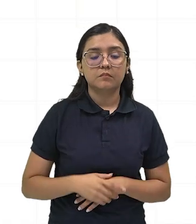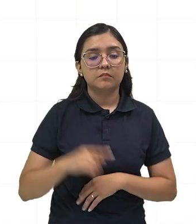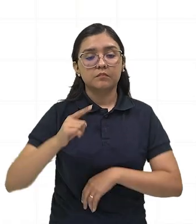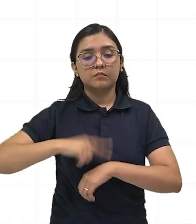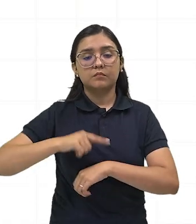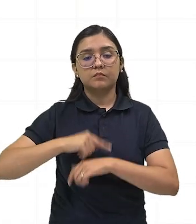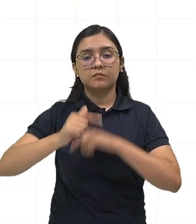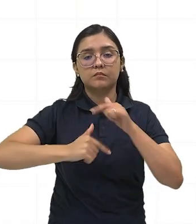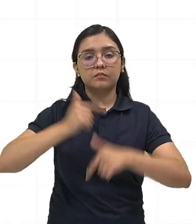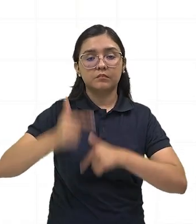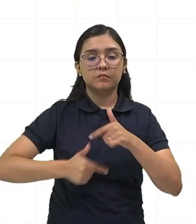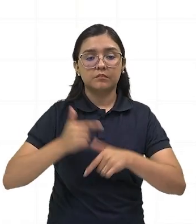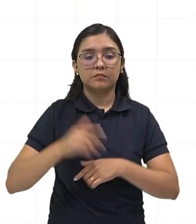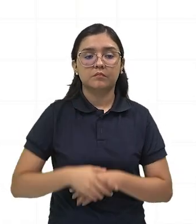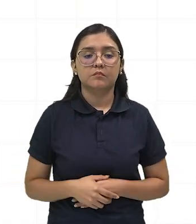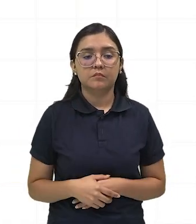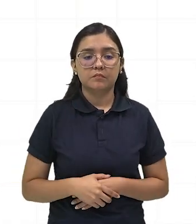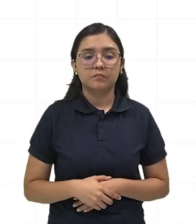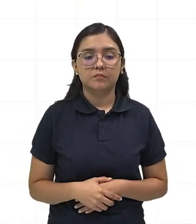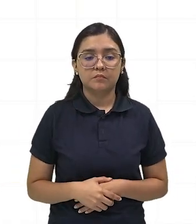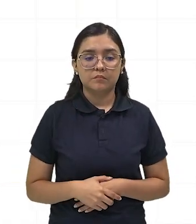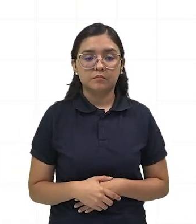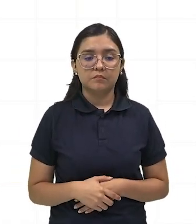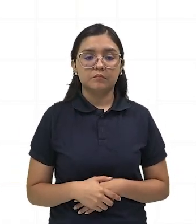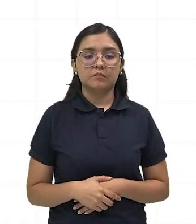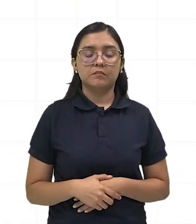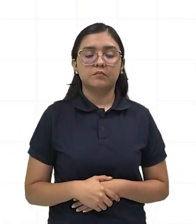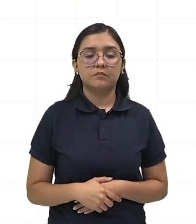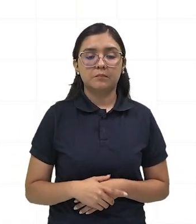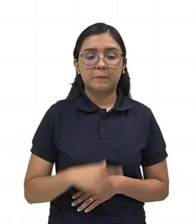horas trabalhadas. Nós temos aqui que